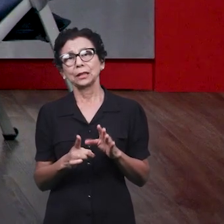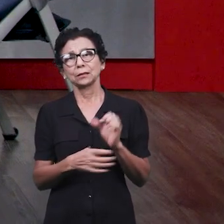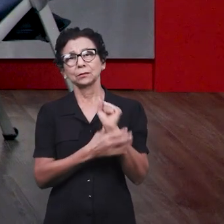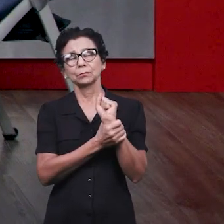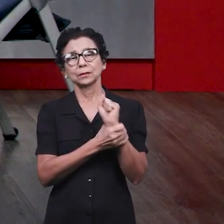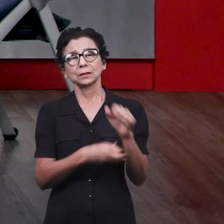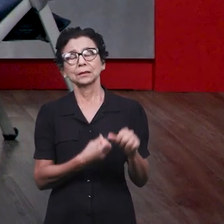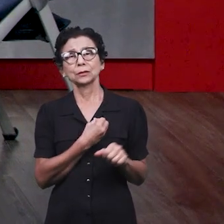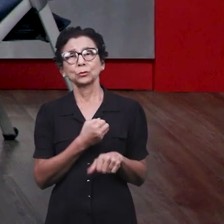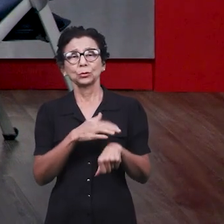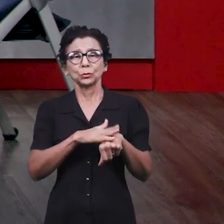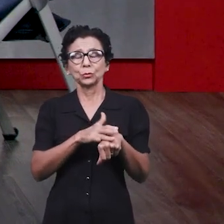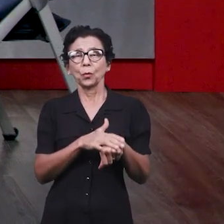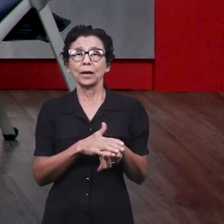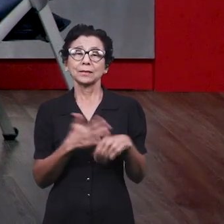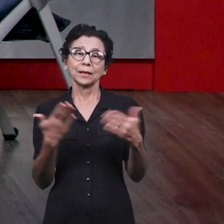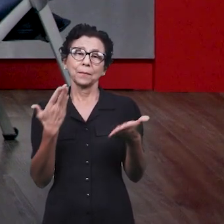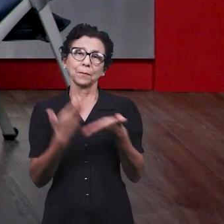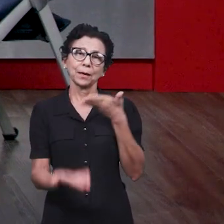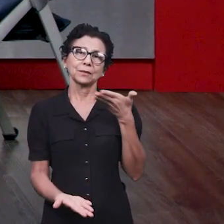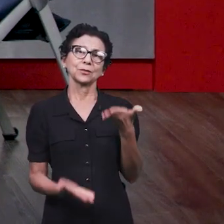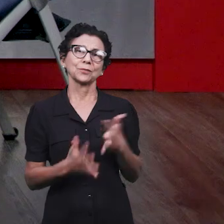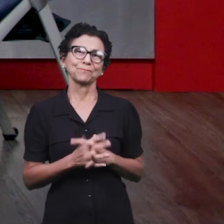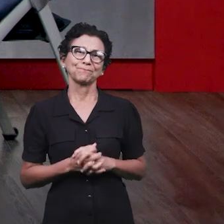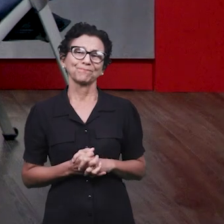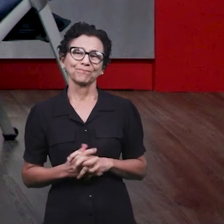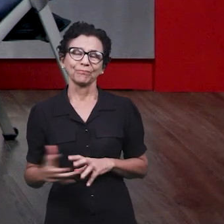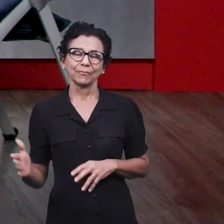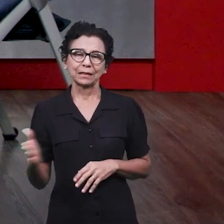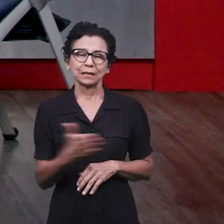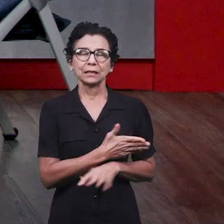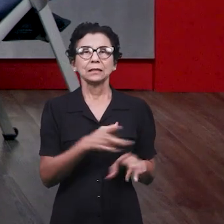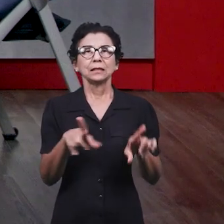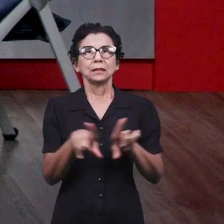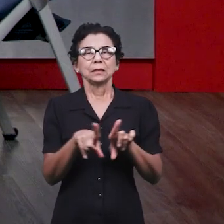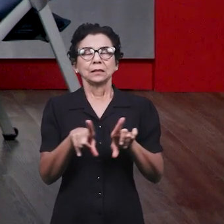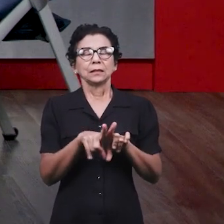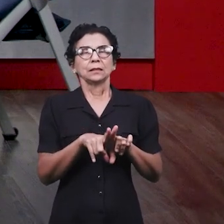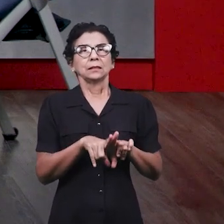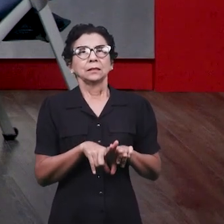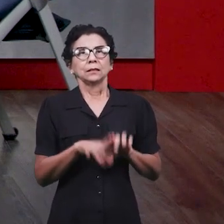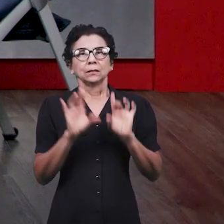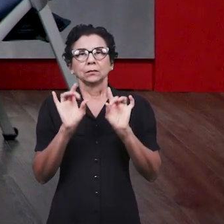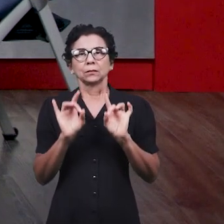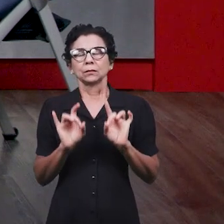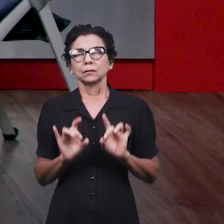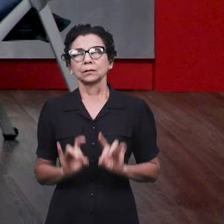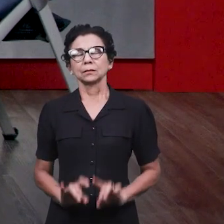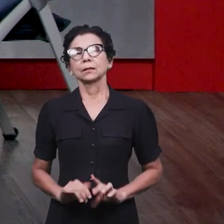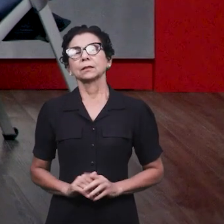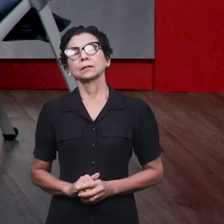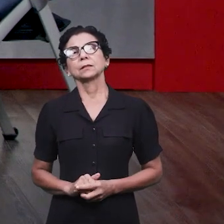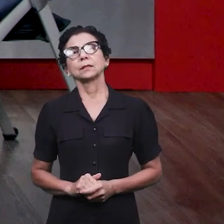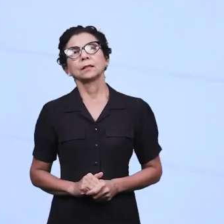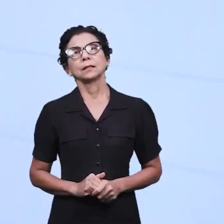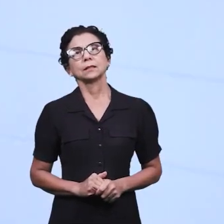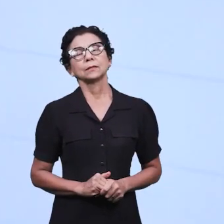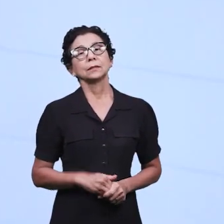esse prazo. Ah, correto. Pode falar. E um outro detalhe também, não sei se a gente já vai mudar logo,